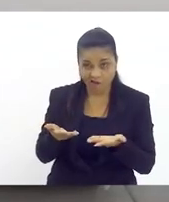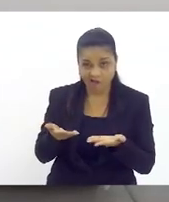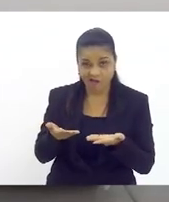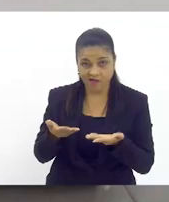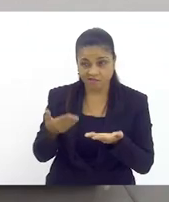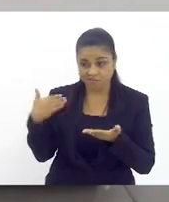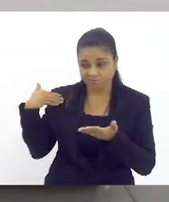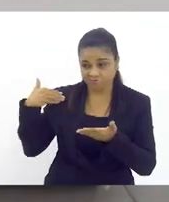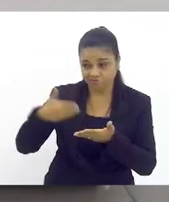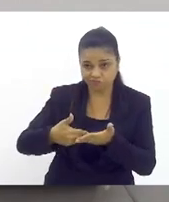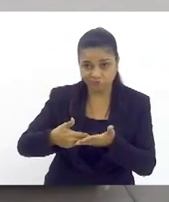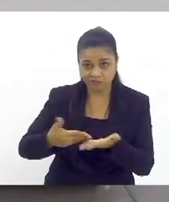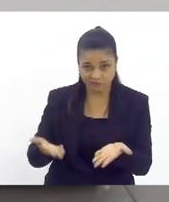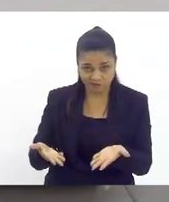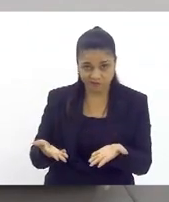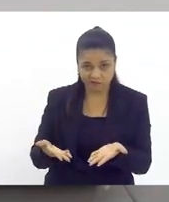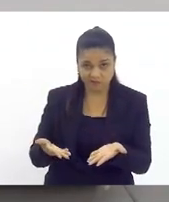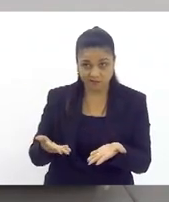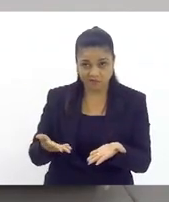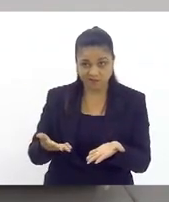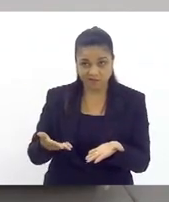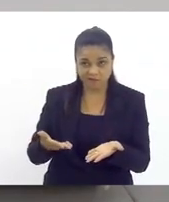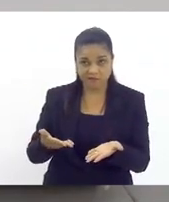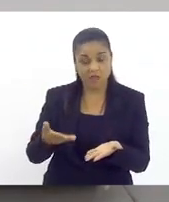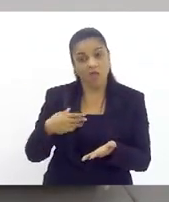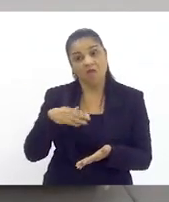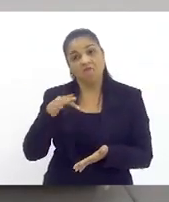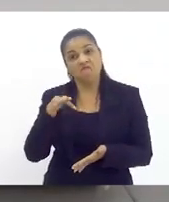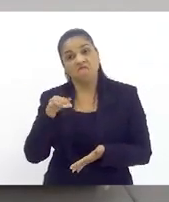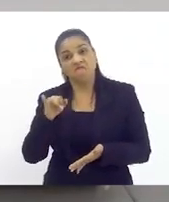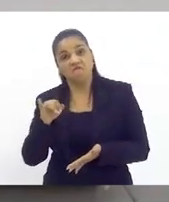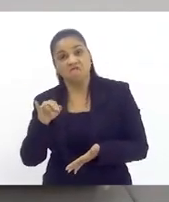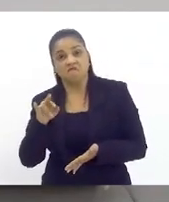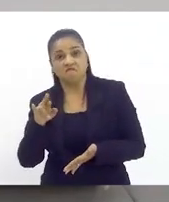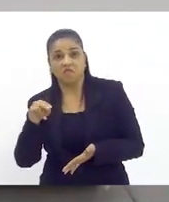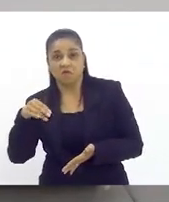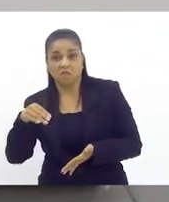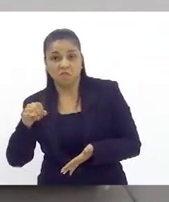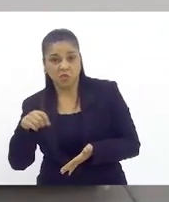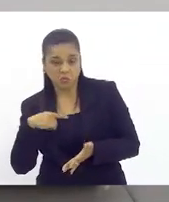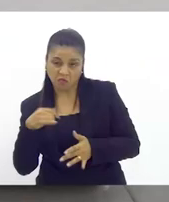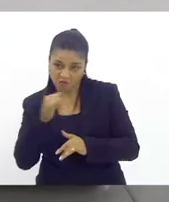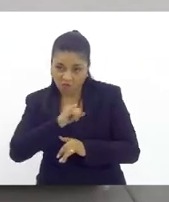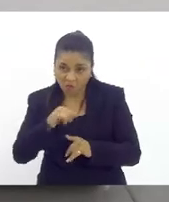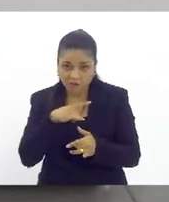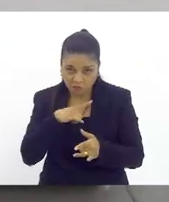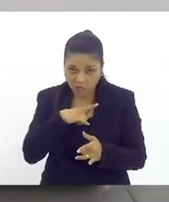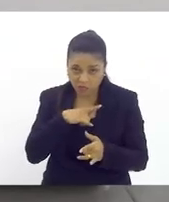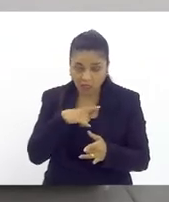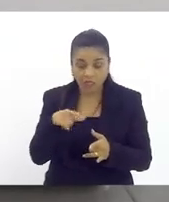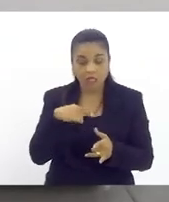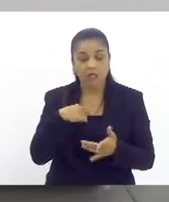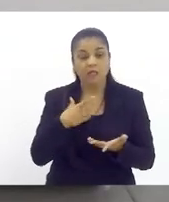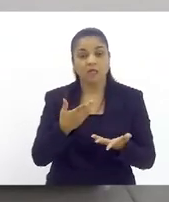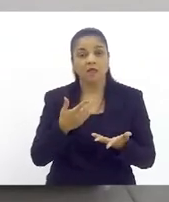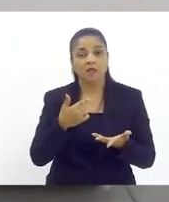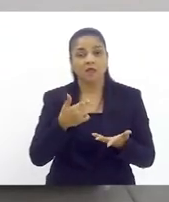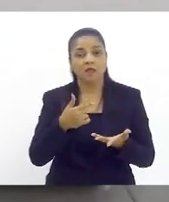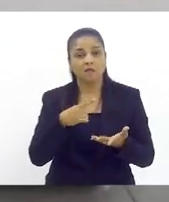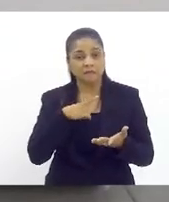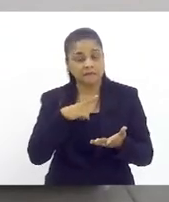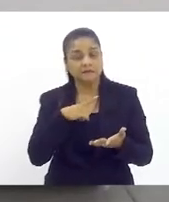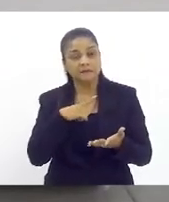depois firmeno não sei se também tem alguma informação mas a informação que eu tenho que errar é que os que